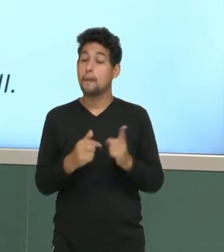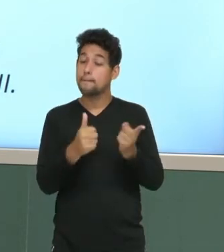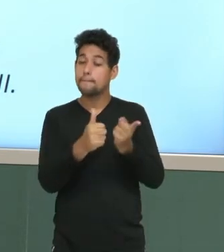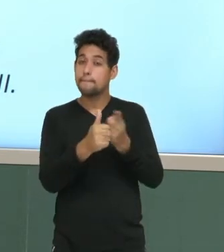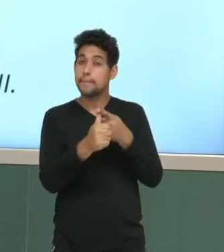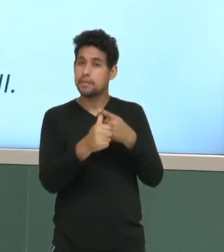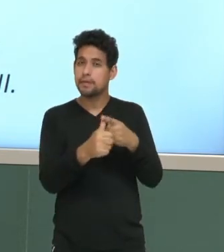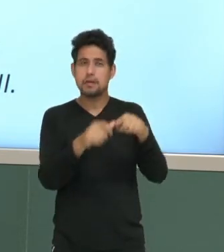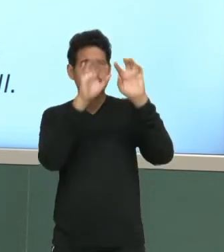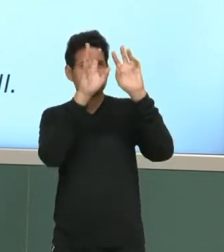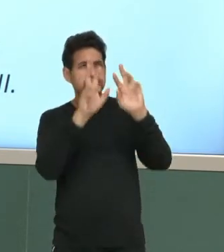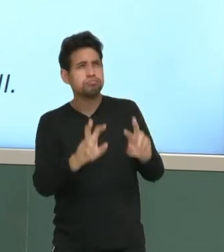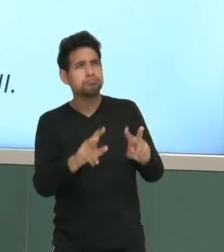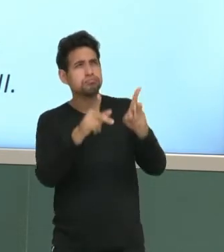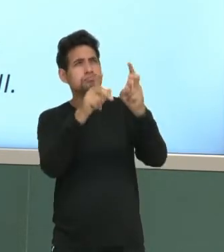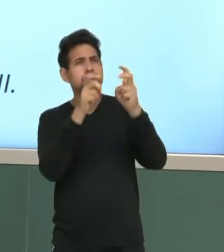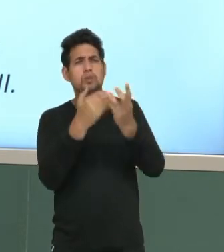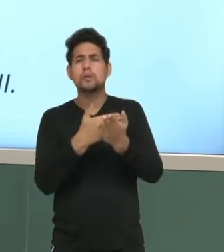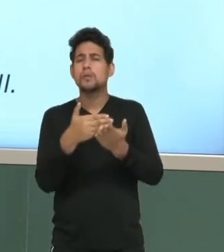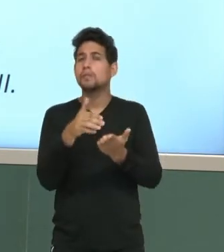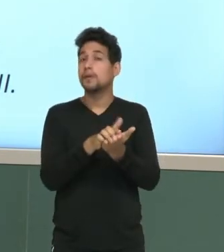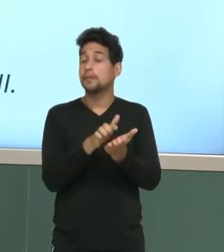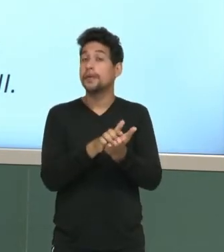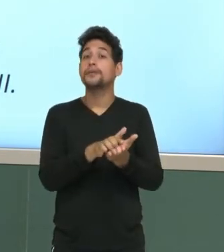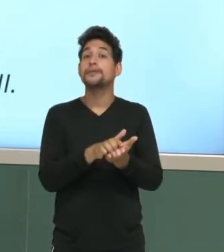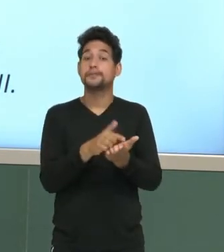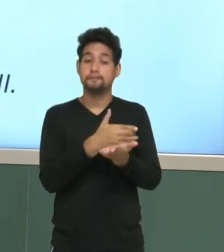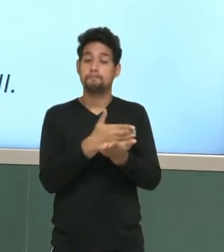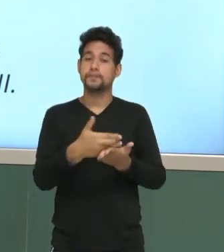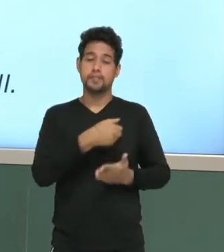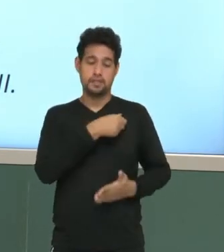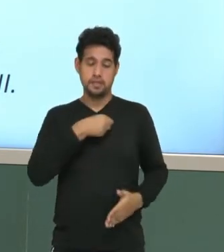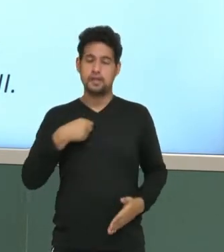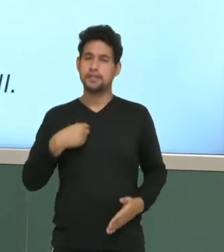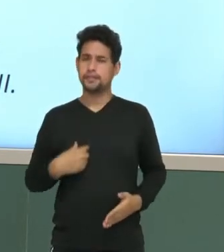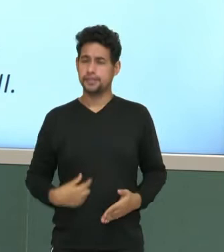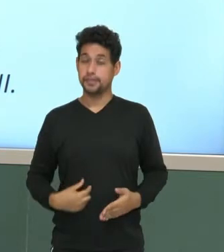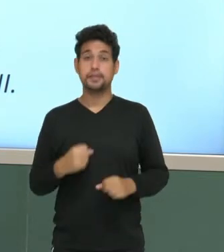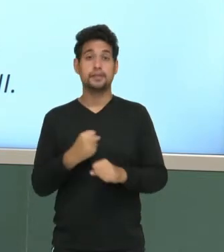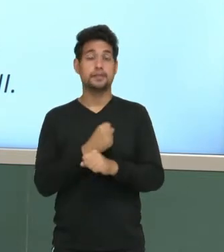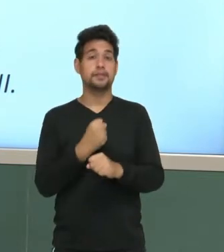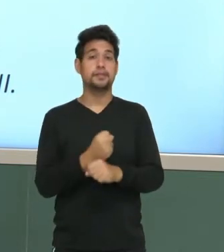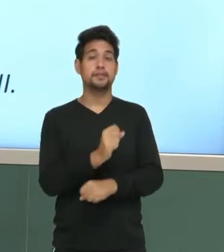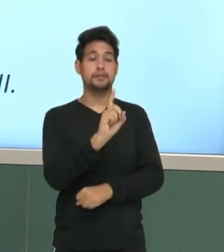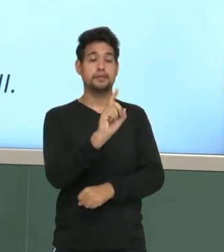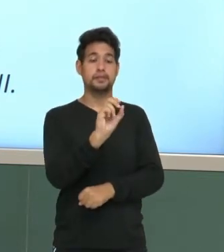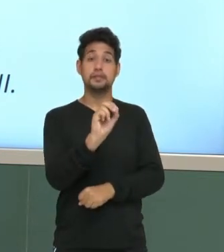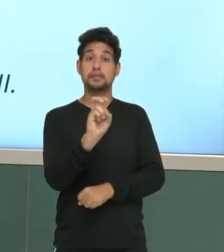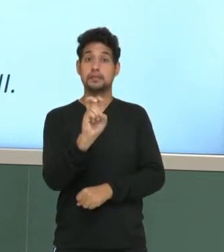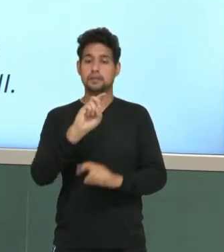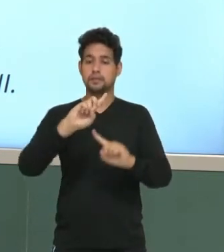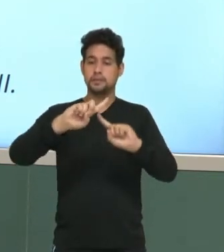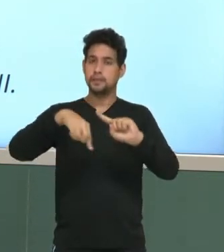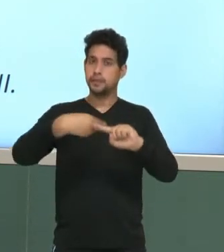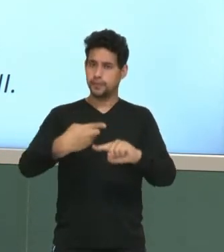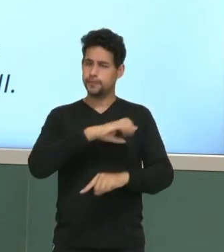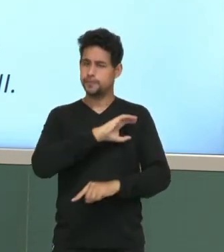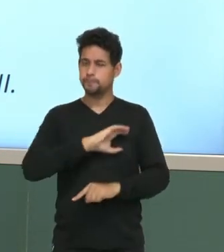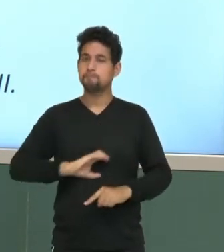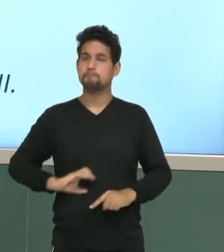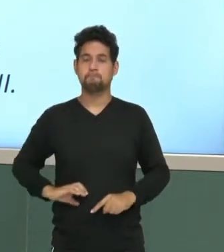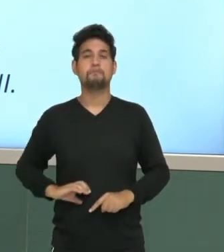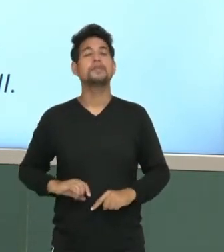registros do surgimento do papel vêm da China do ano 105 d.C. De